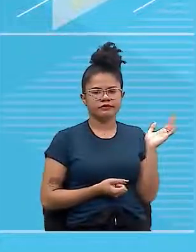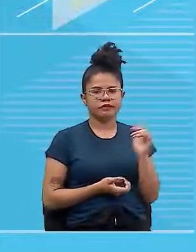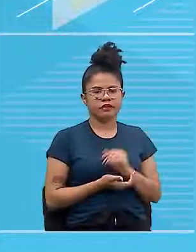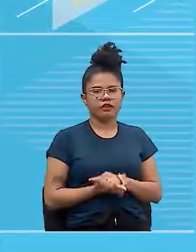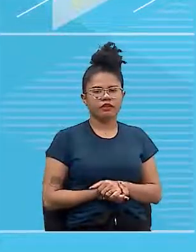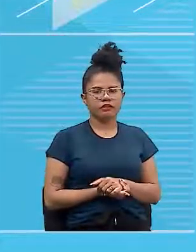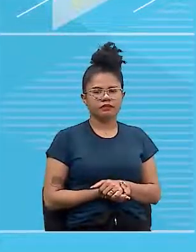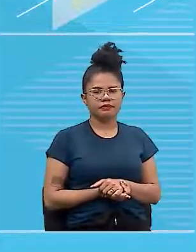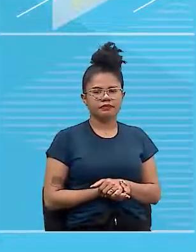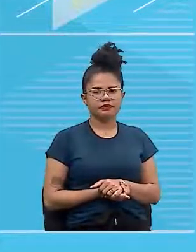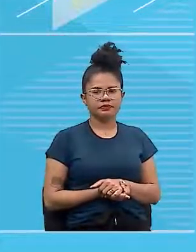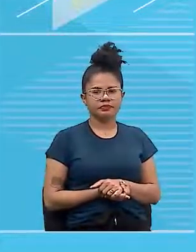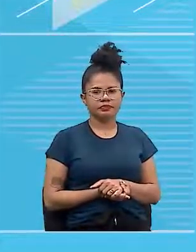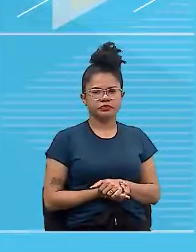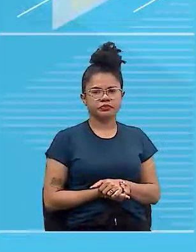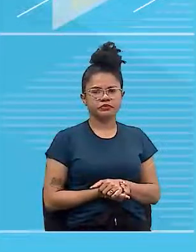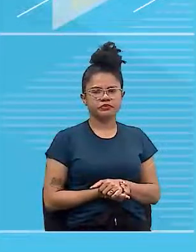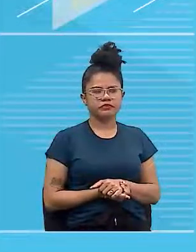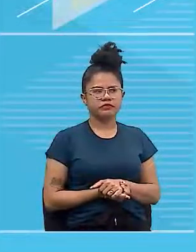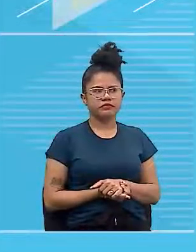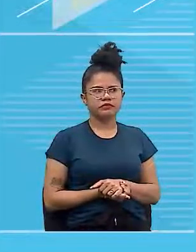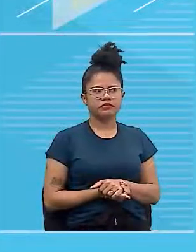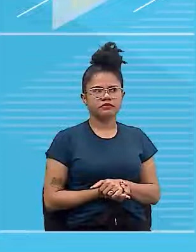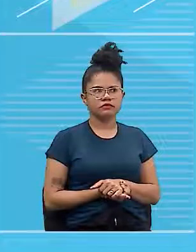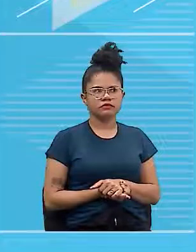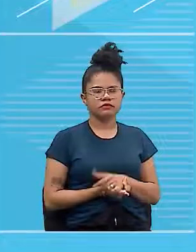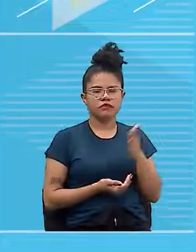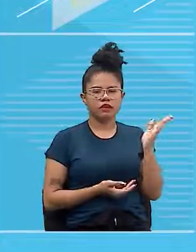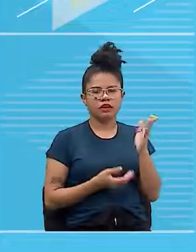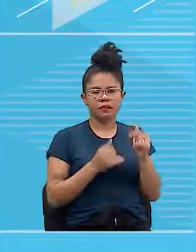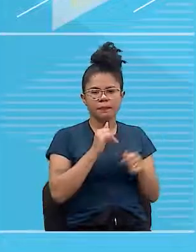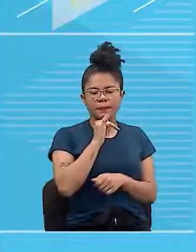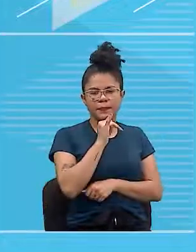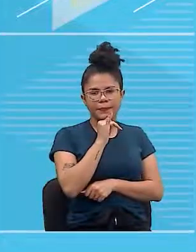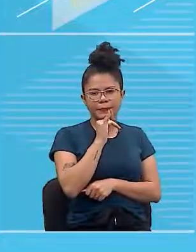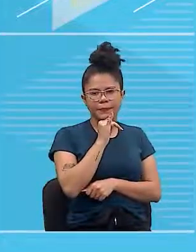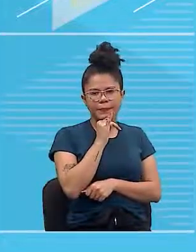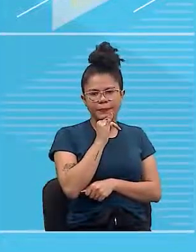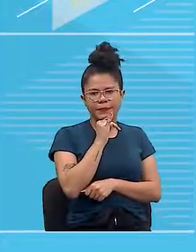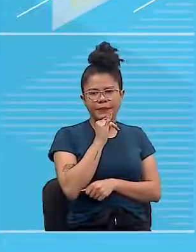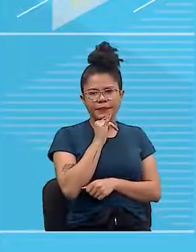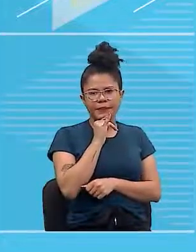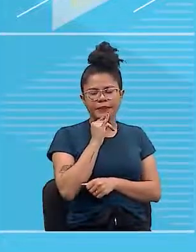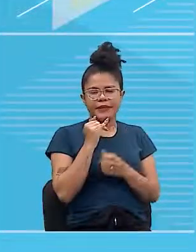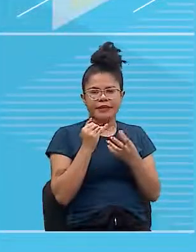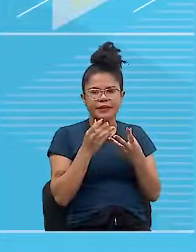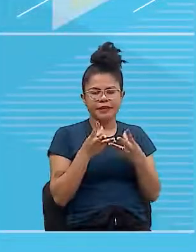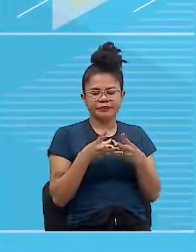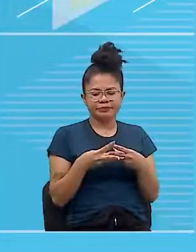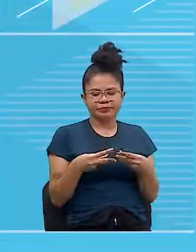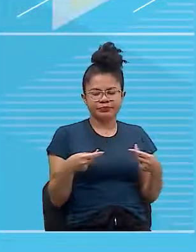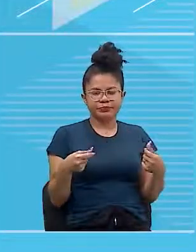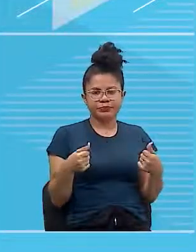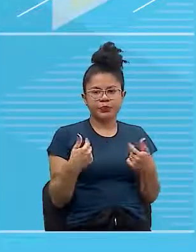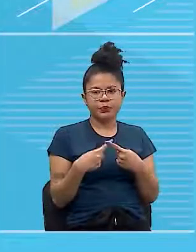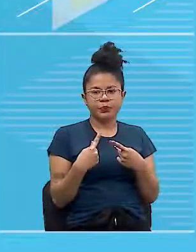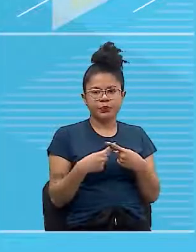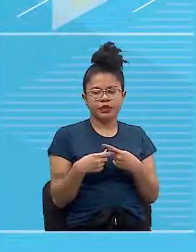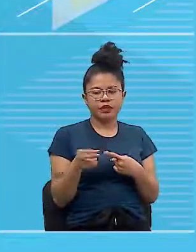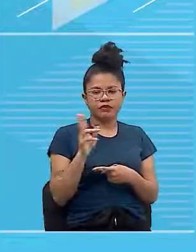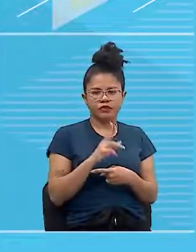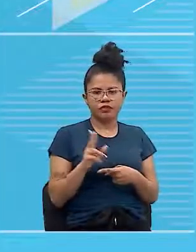ele é medido a partir da queima naquela molécula como se fosse a queima né que é a oxidação que é onde vai liberar energia